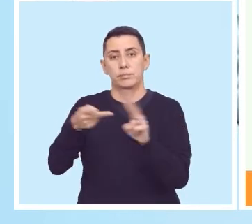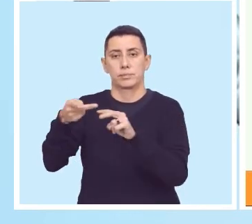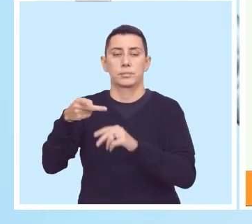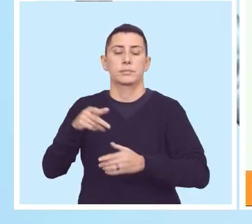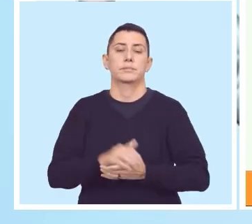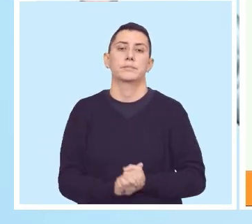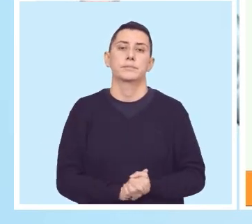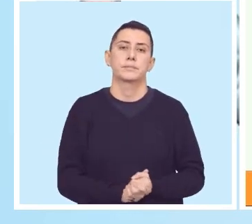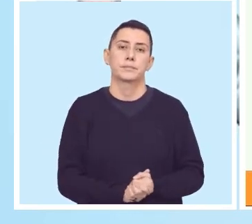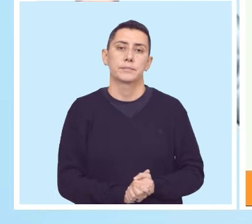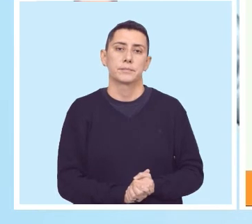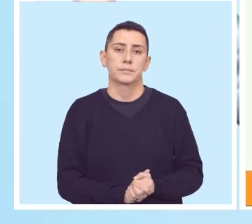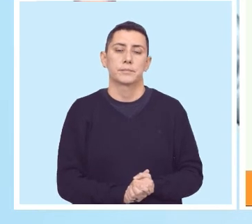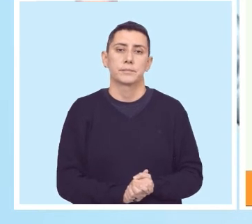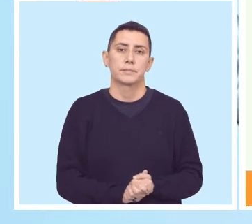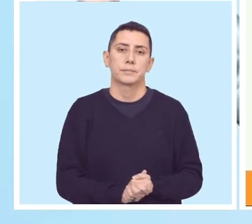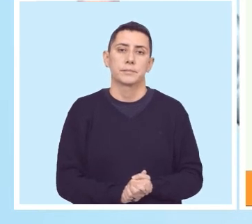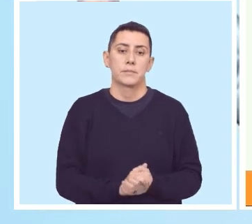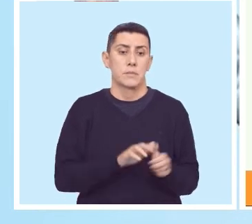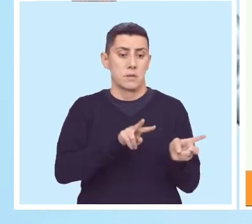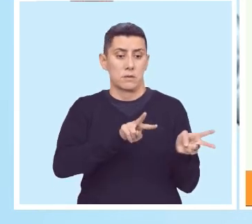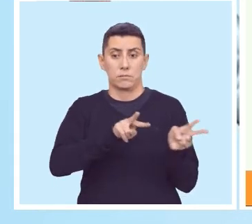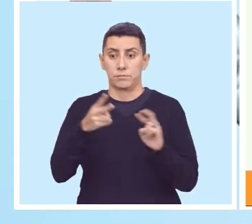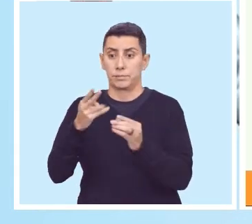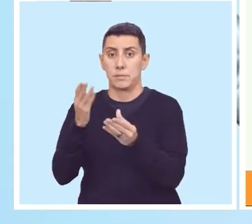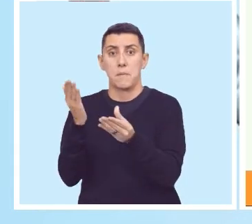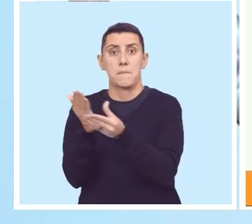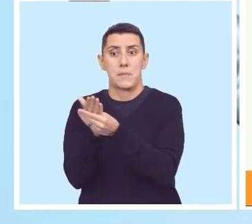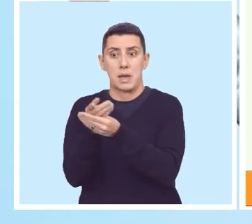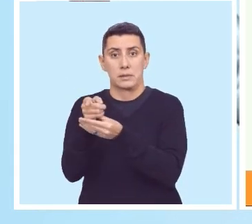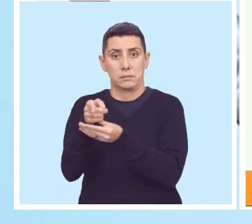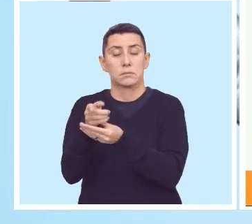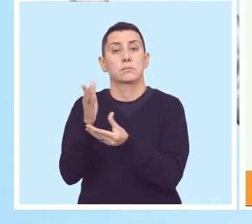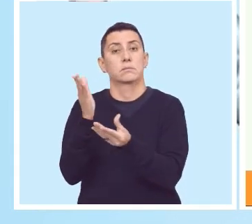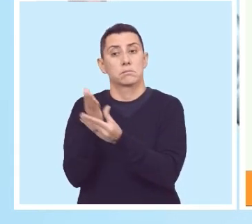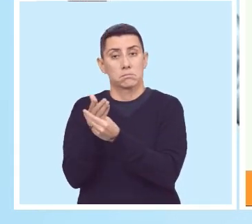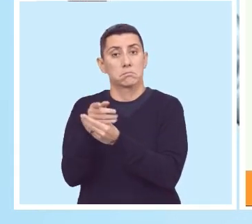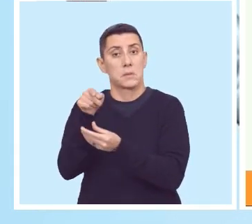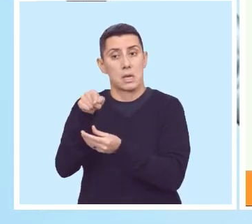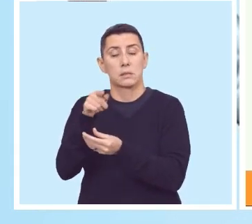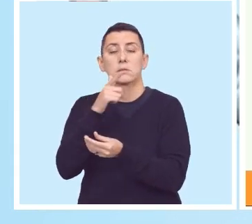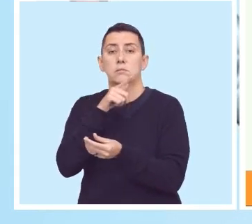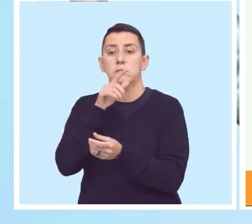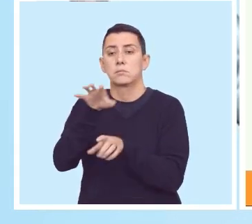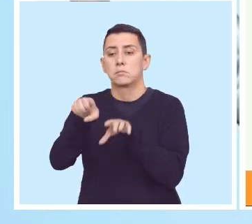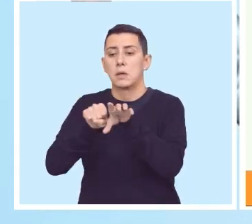local. E, na sequência, são extraídos os